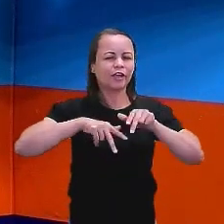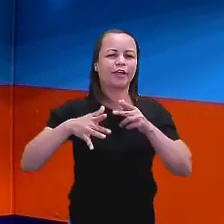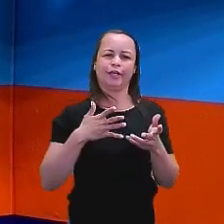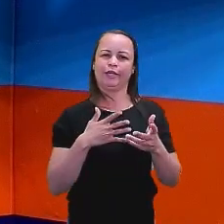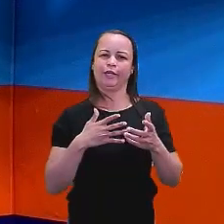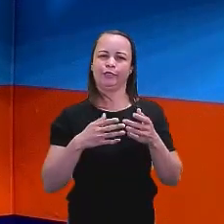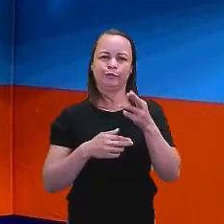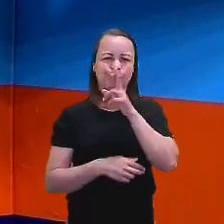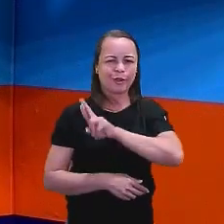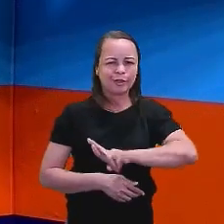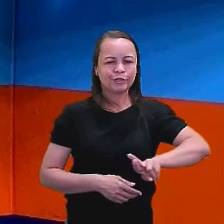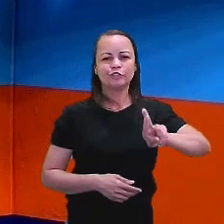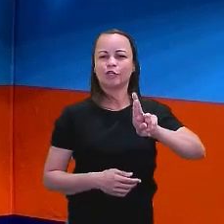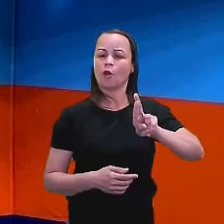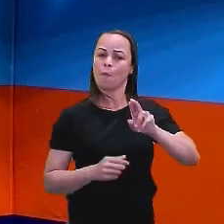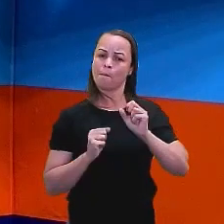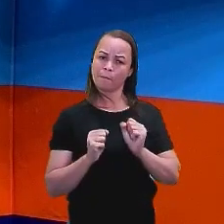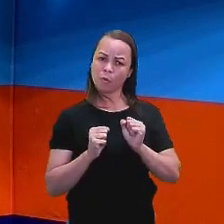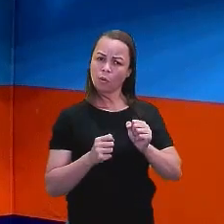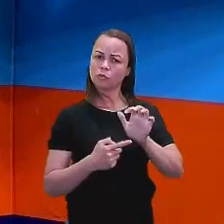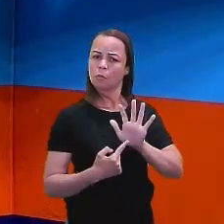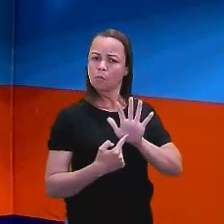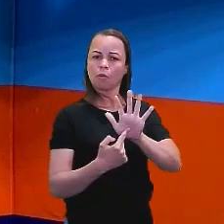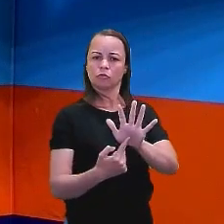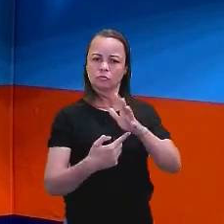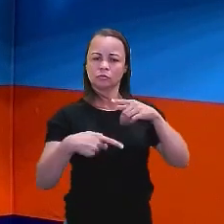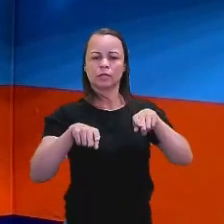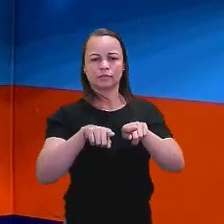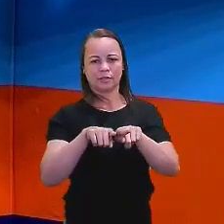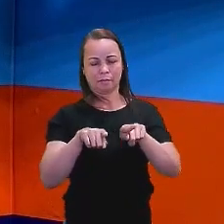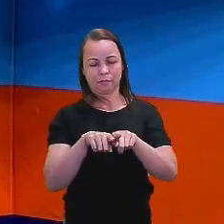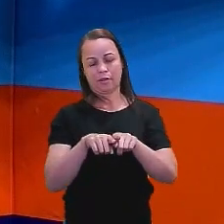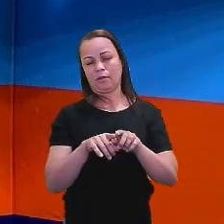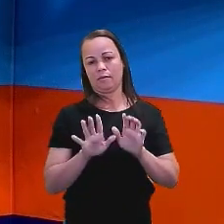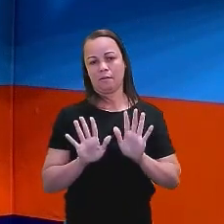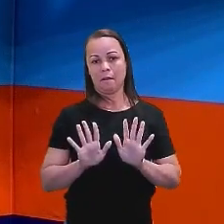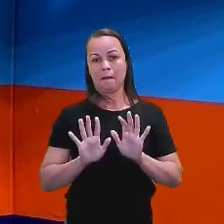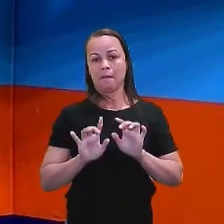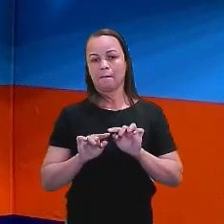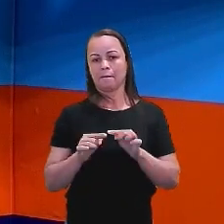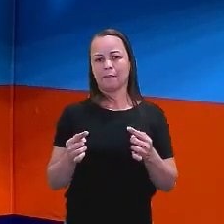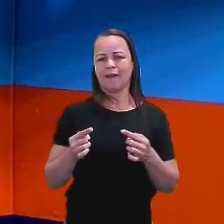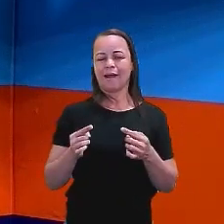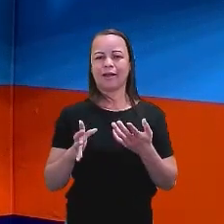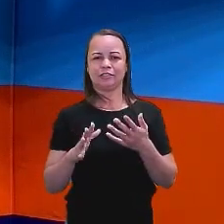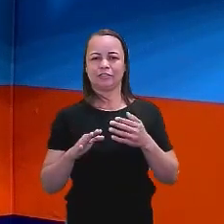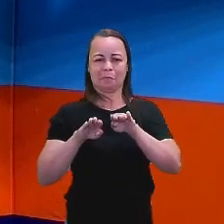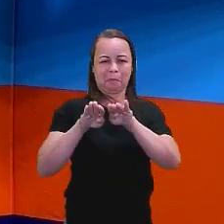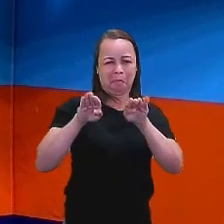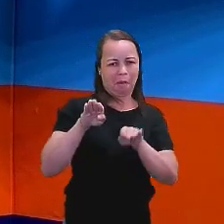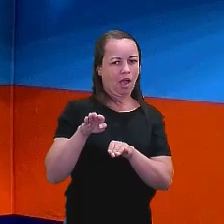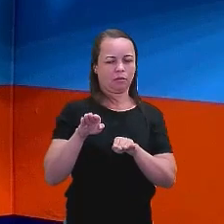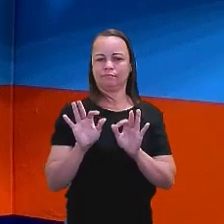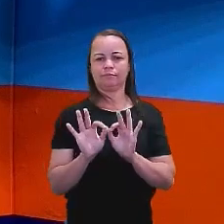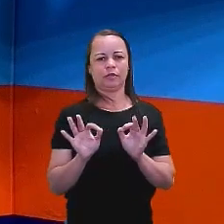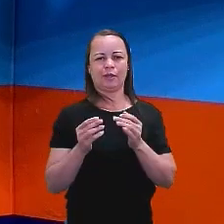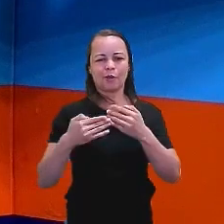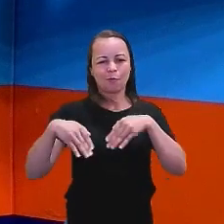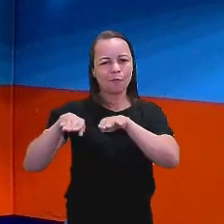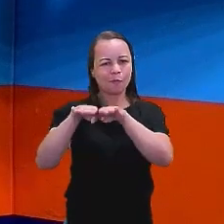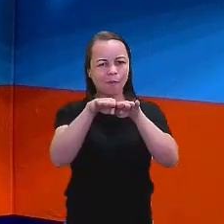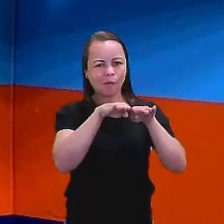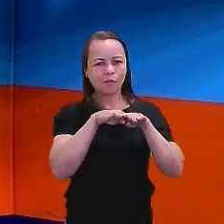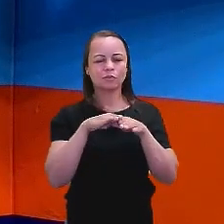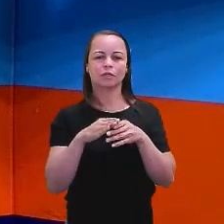elas possam aparecer, mas sem disparidade. Então,